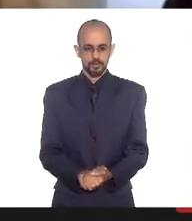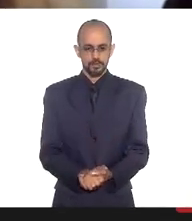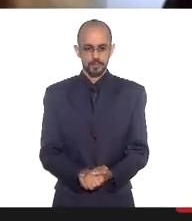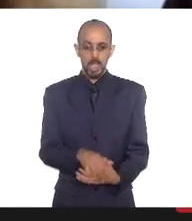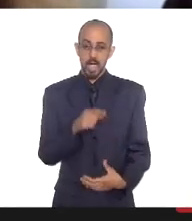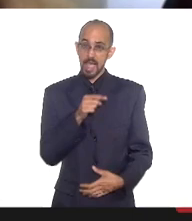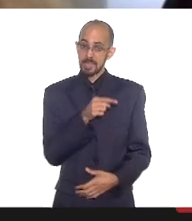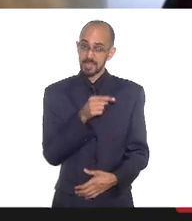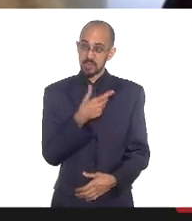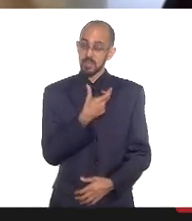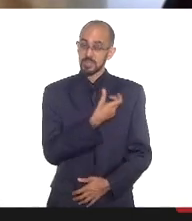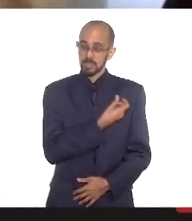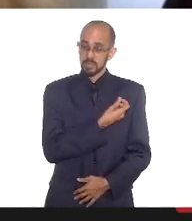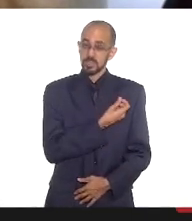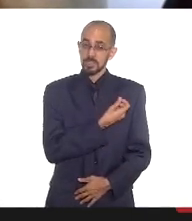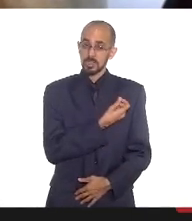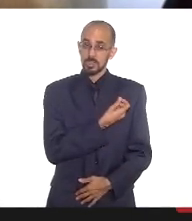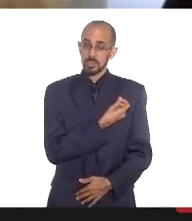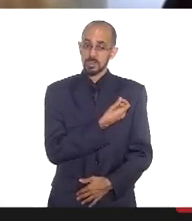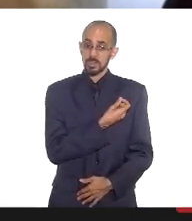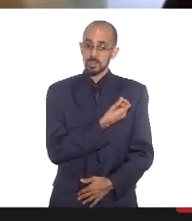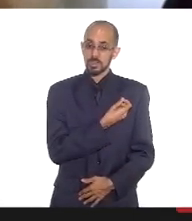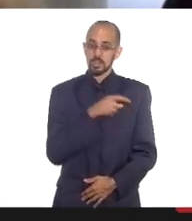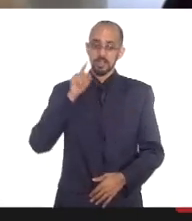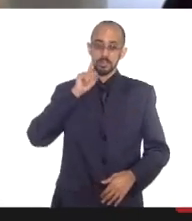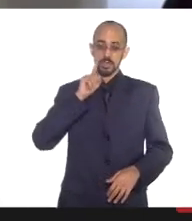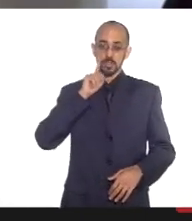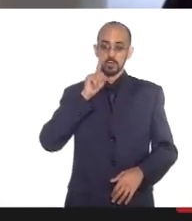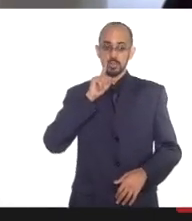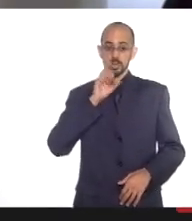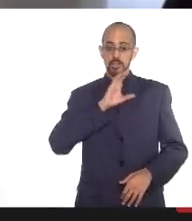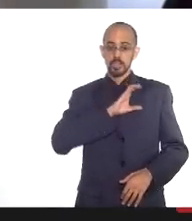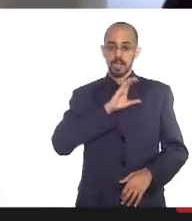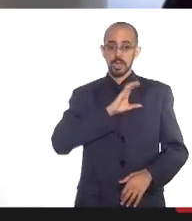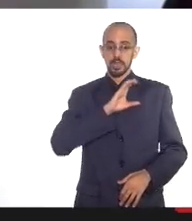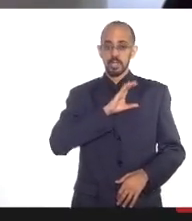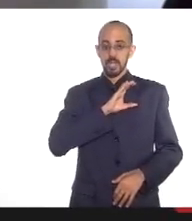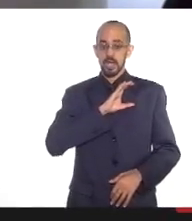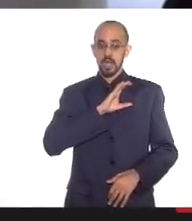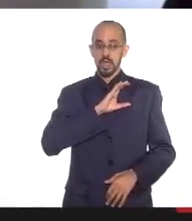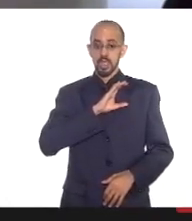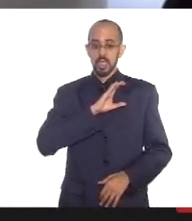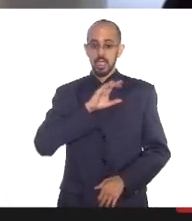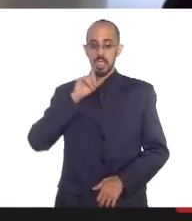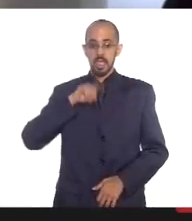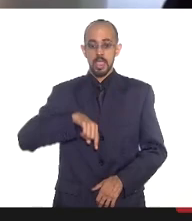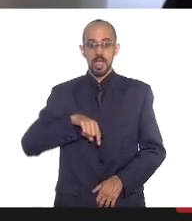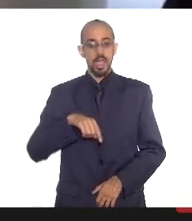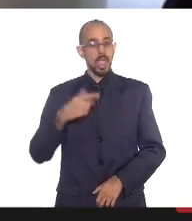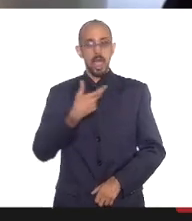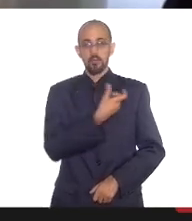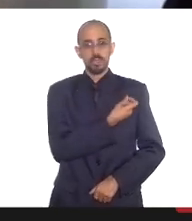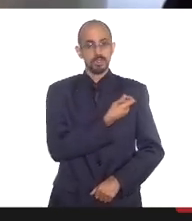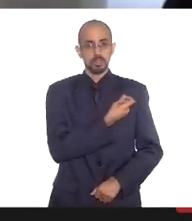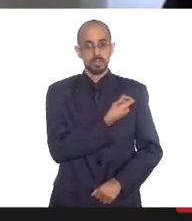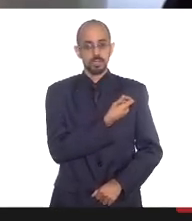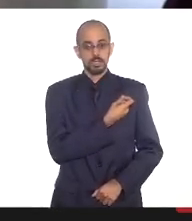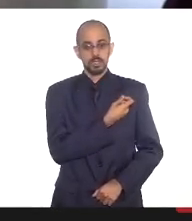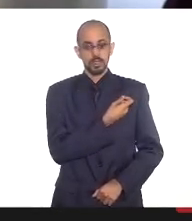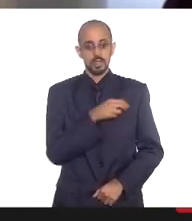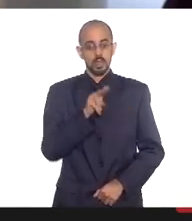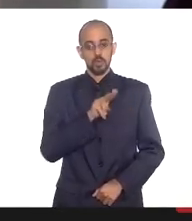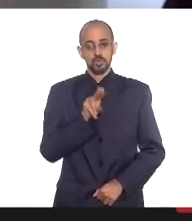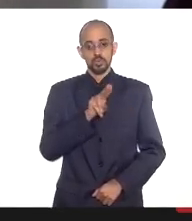essa vacina nos Estados Unidos e no Canadá é a vacina que é usada para